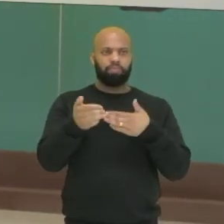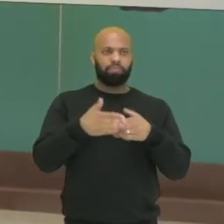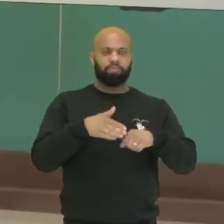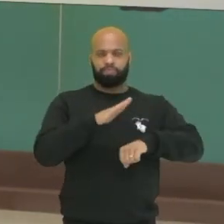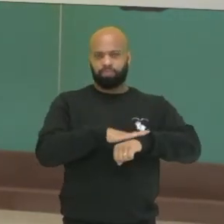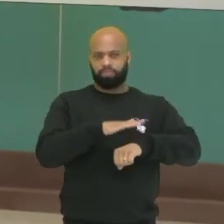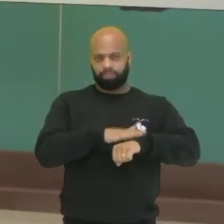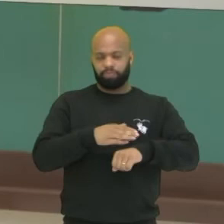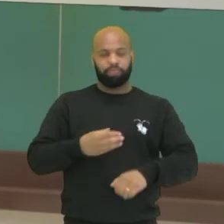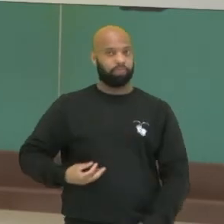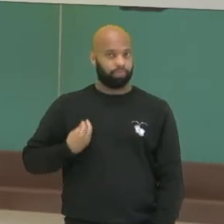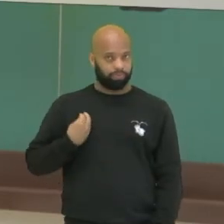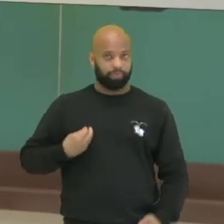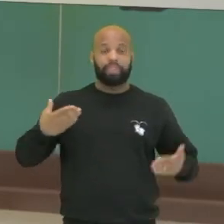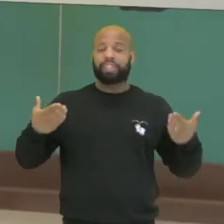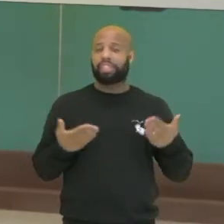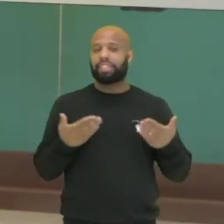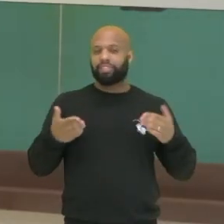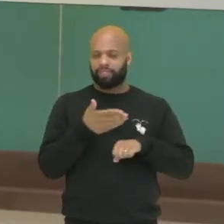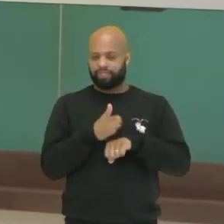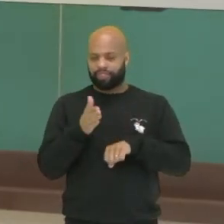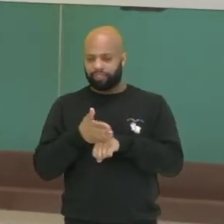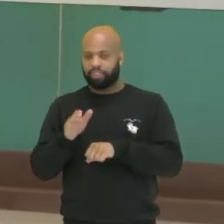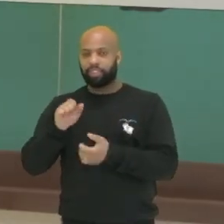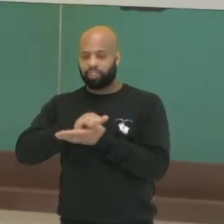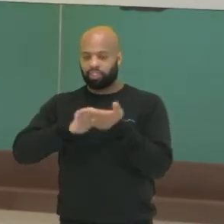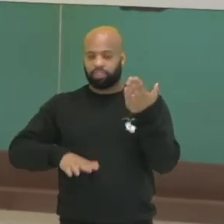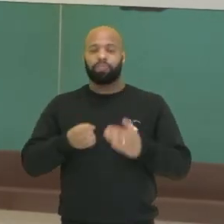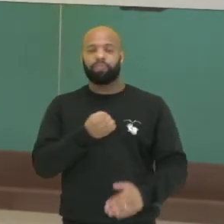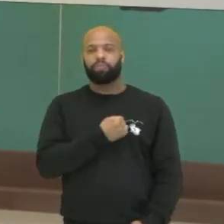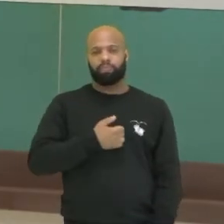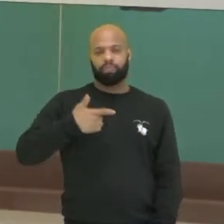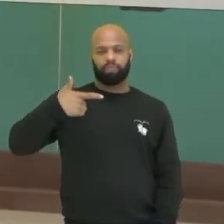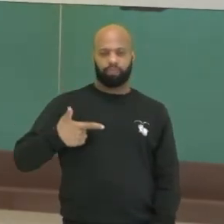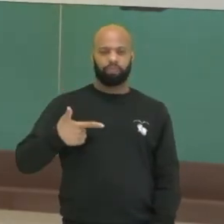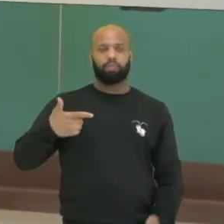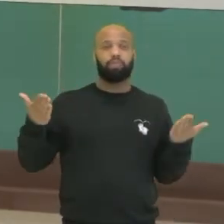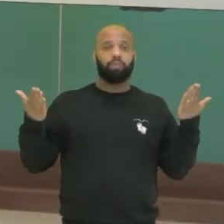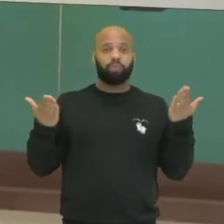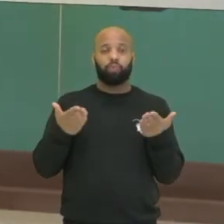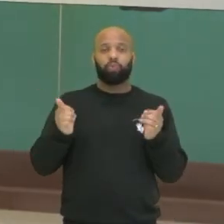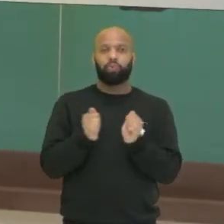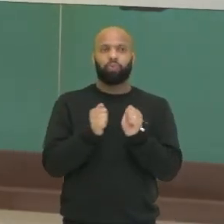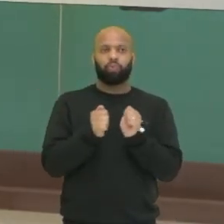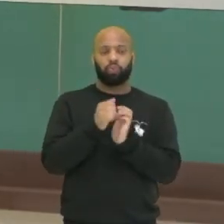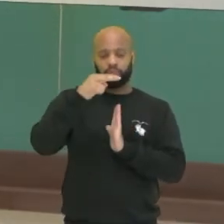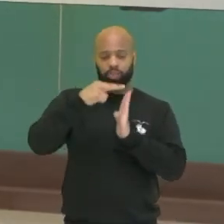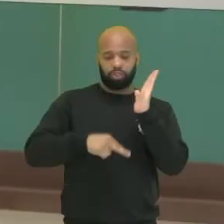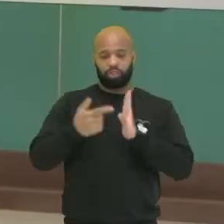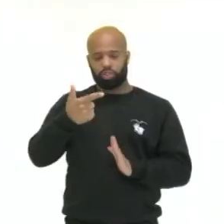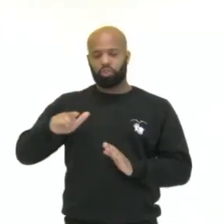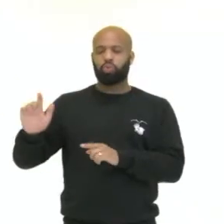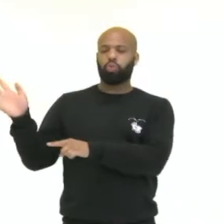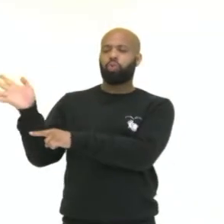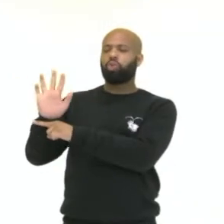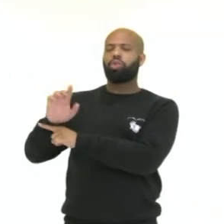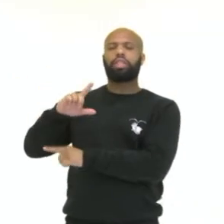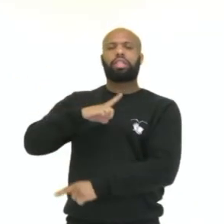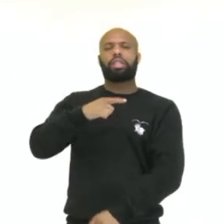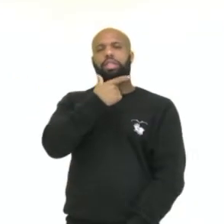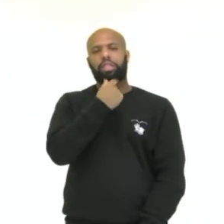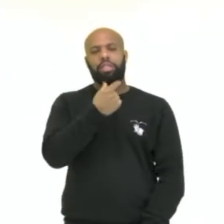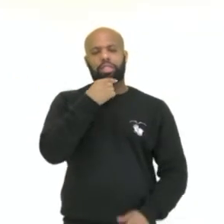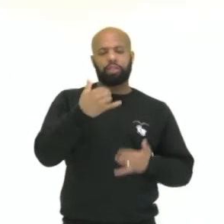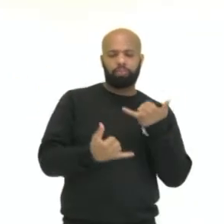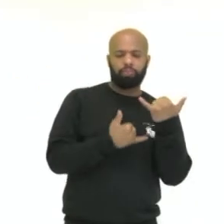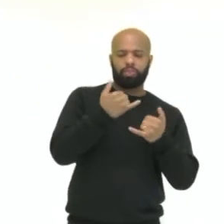na nossa vida. Vamos agora para a atividade 2. Acompanhem lá comigo. Releia. O filme traz um menino brincando em